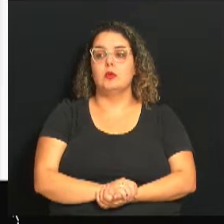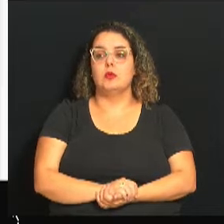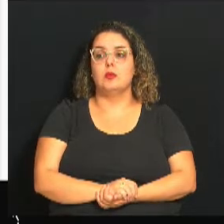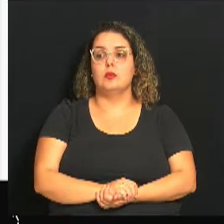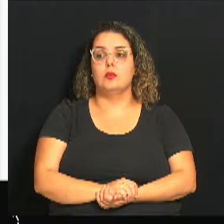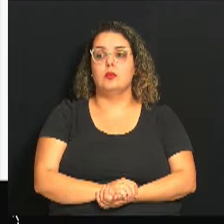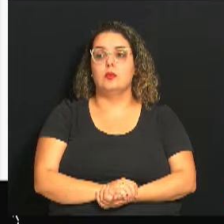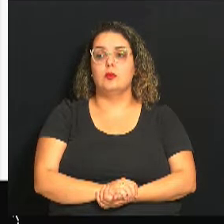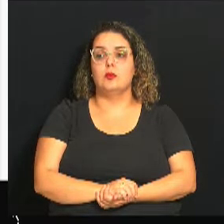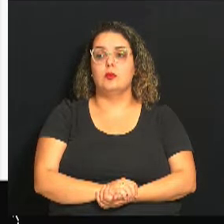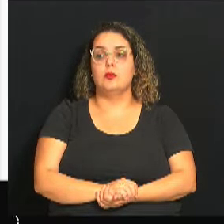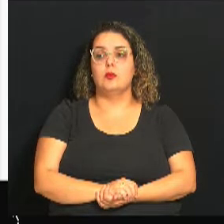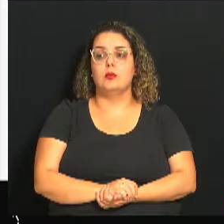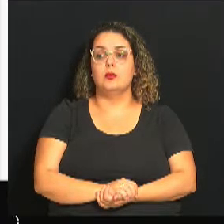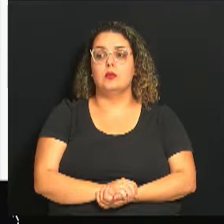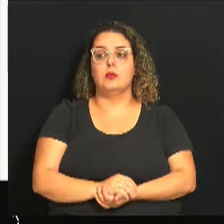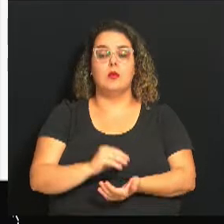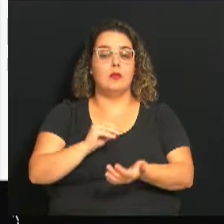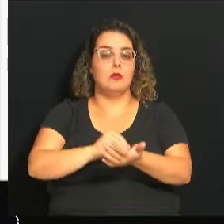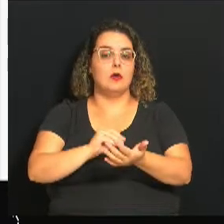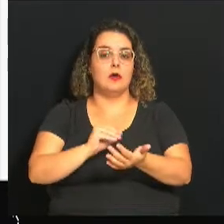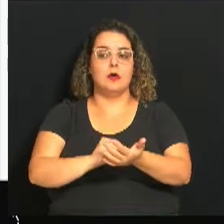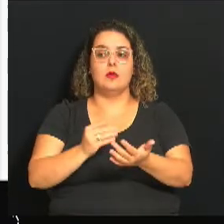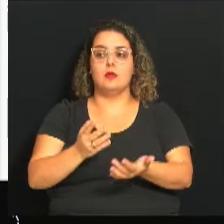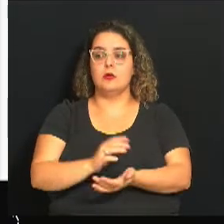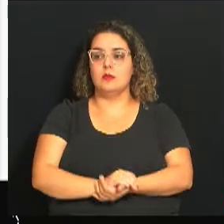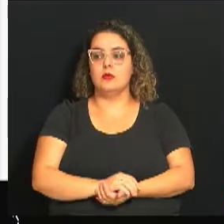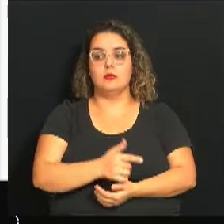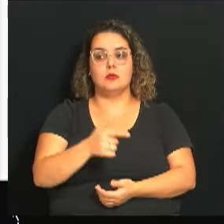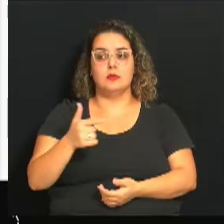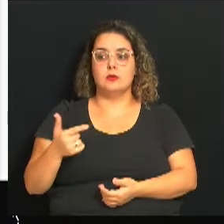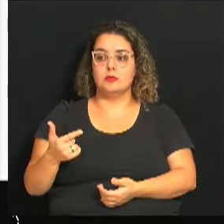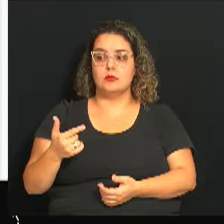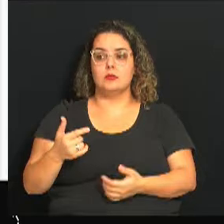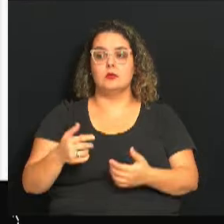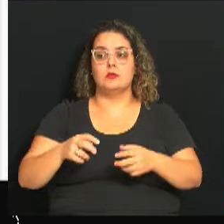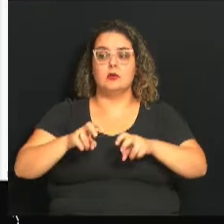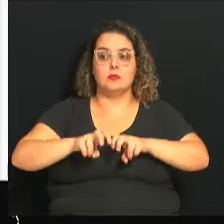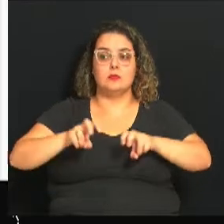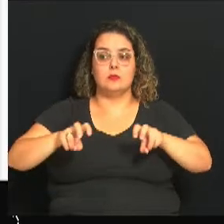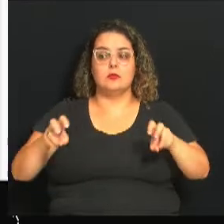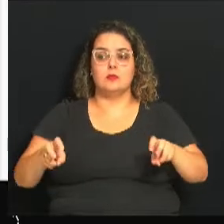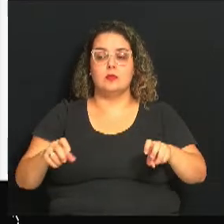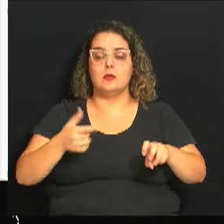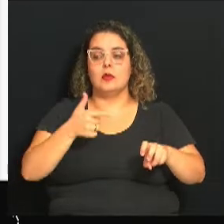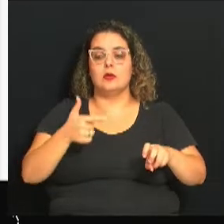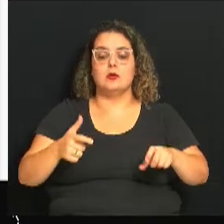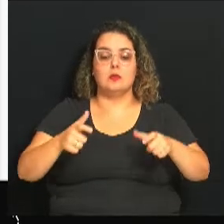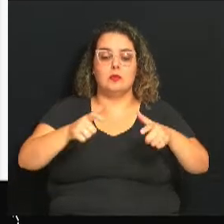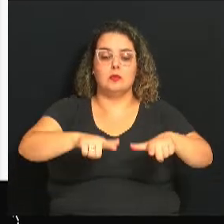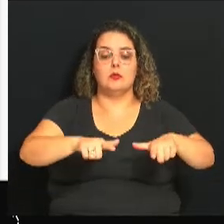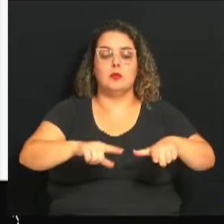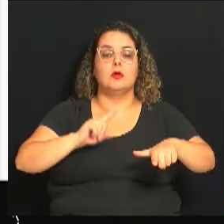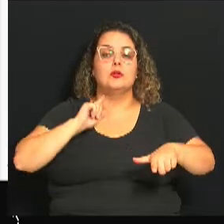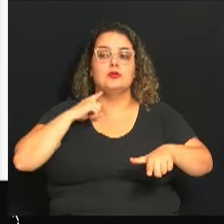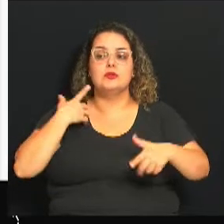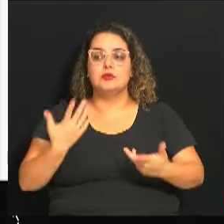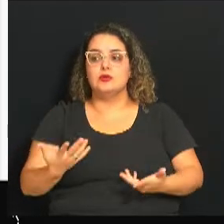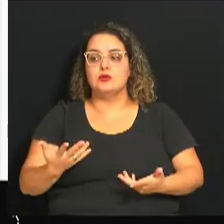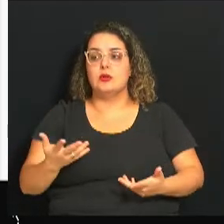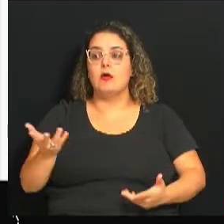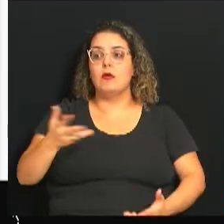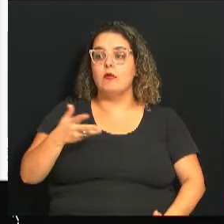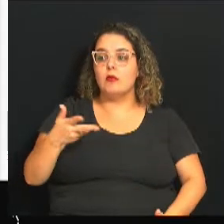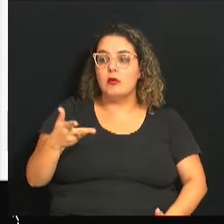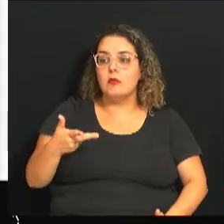de mobiliário urbano, nós não temos bancos, não temos lixeiras, então temos que reduzir a questão de velocidade, porque tem